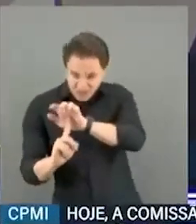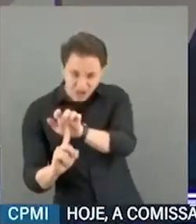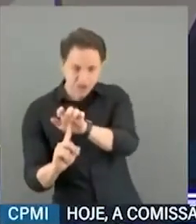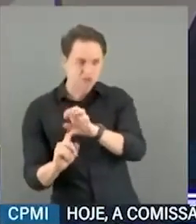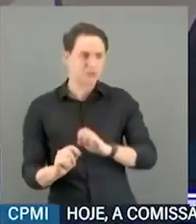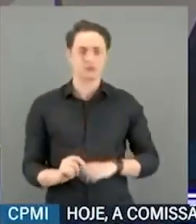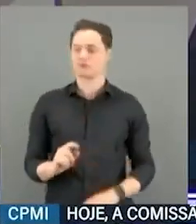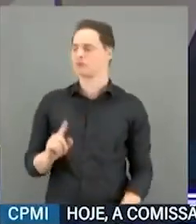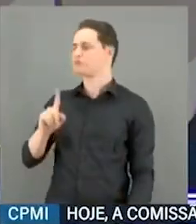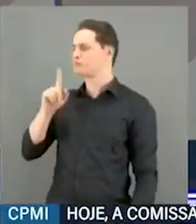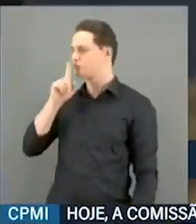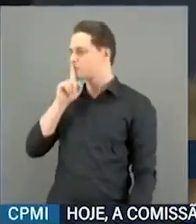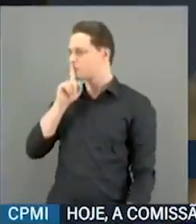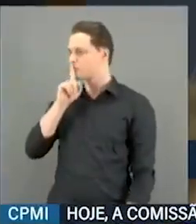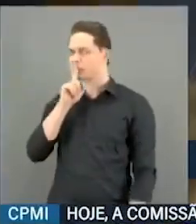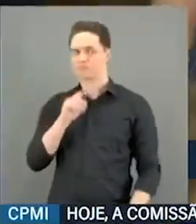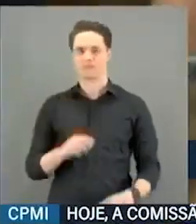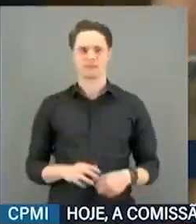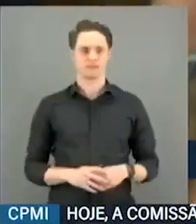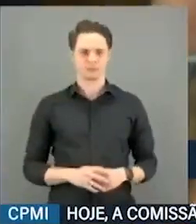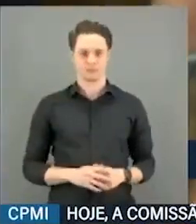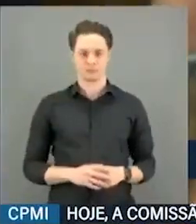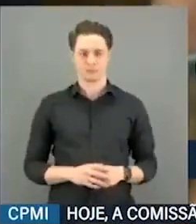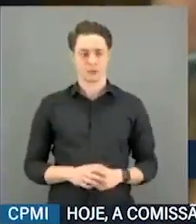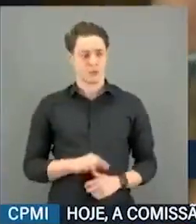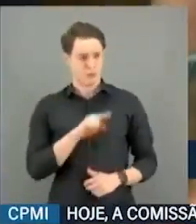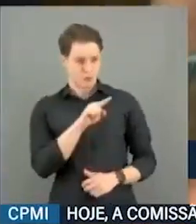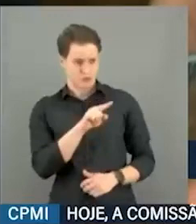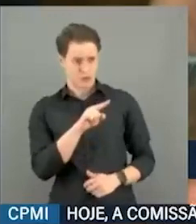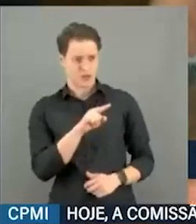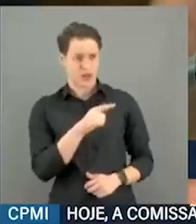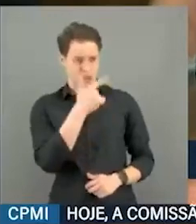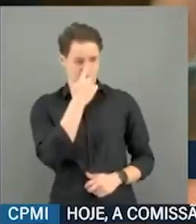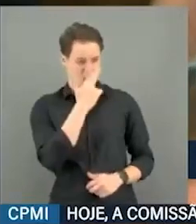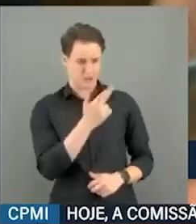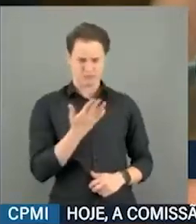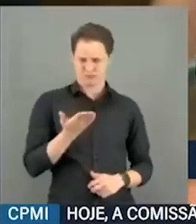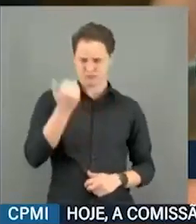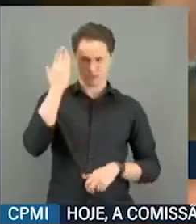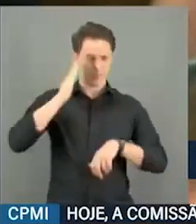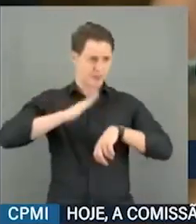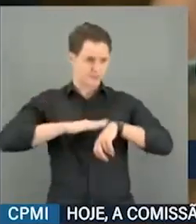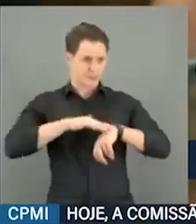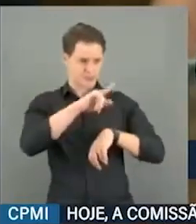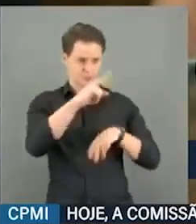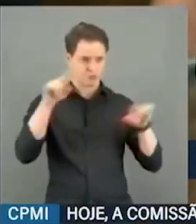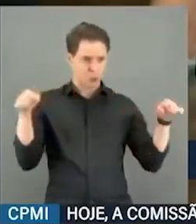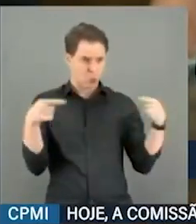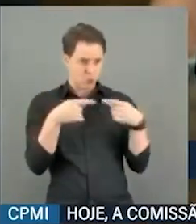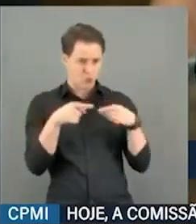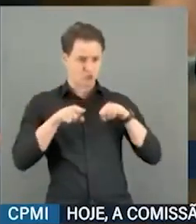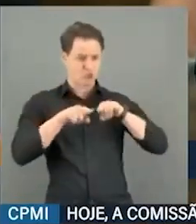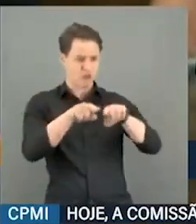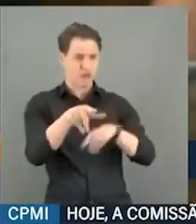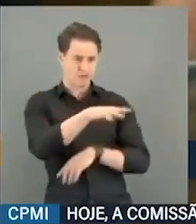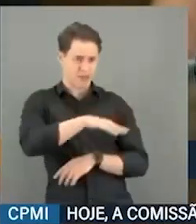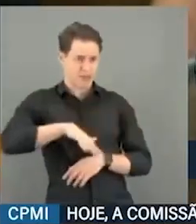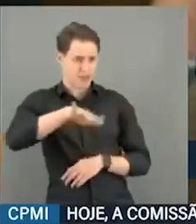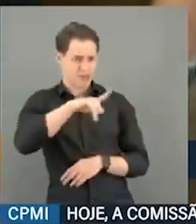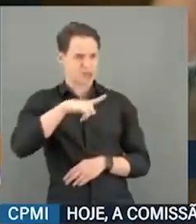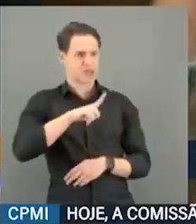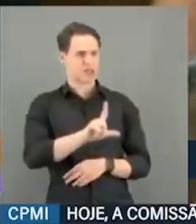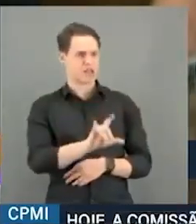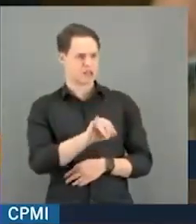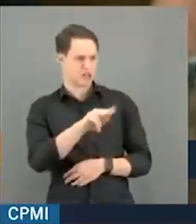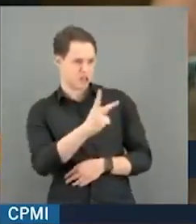Vou ficar em silêncio. O senhor se considerava, na época, afinado com as posições da linha dura das